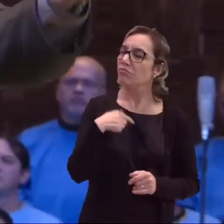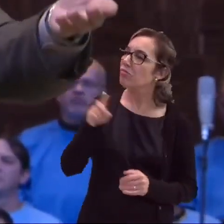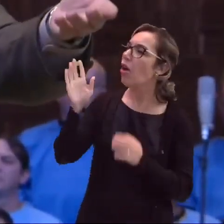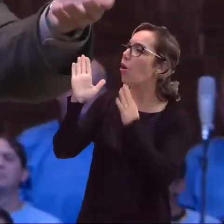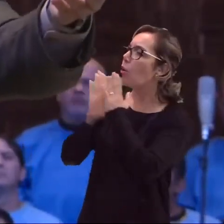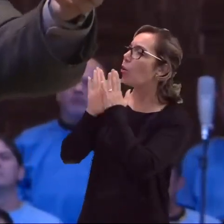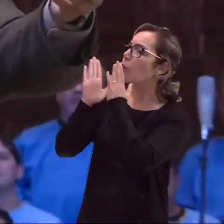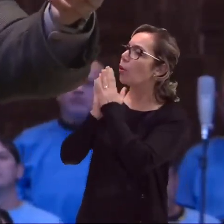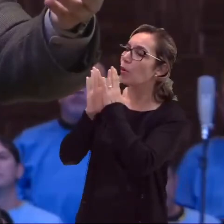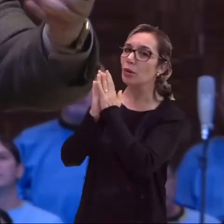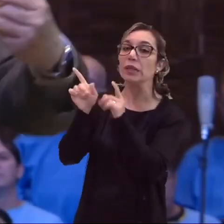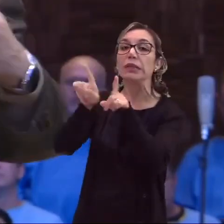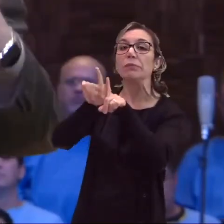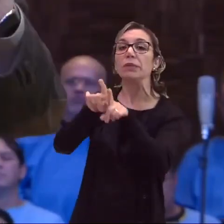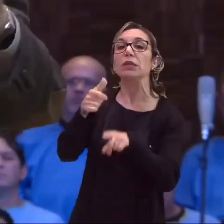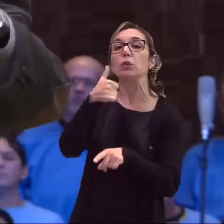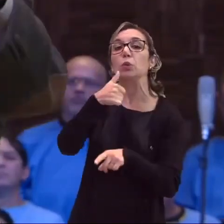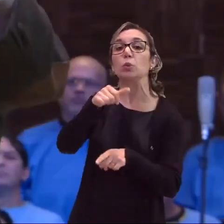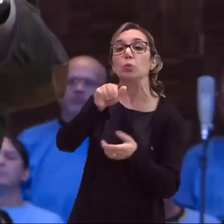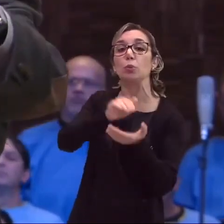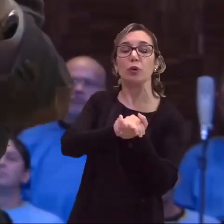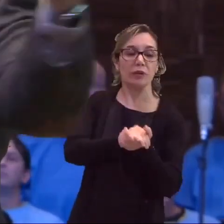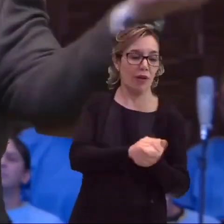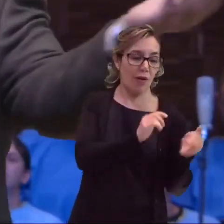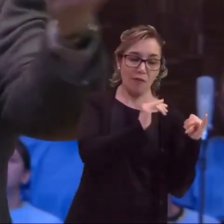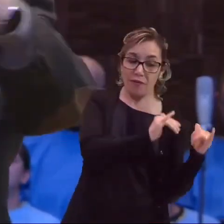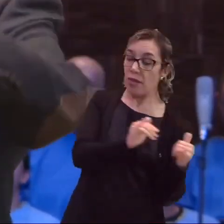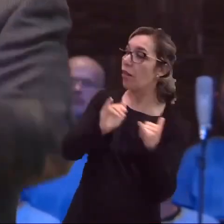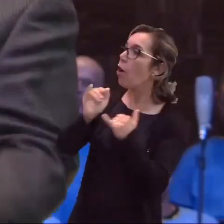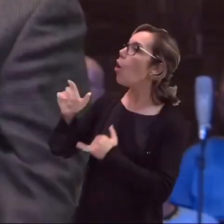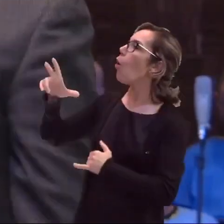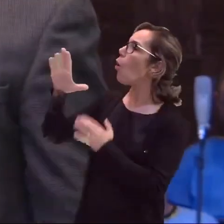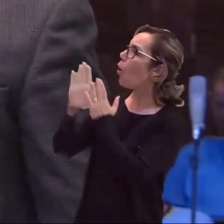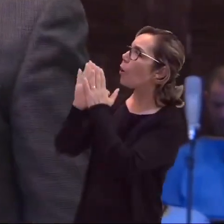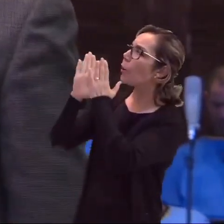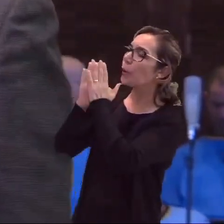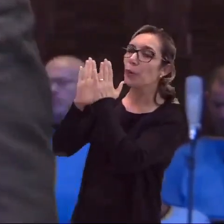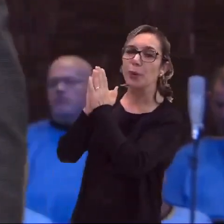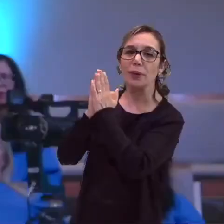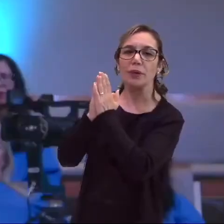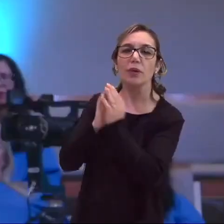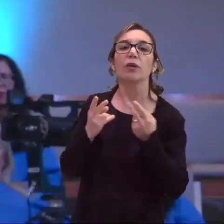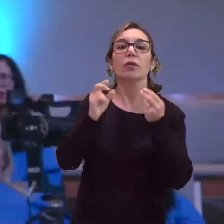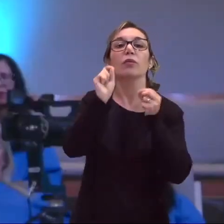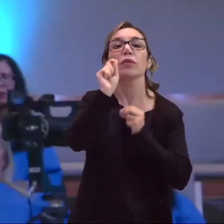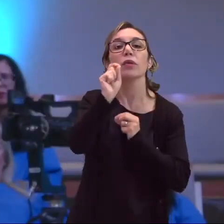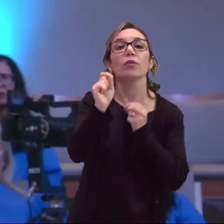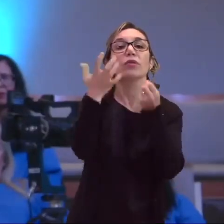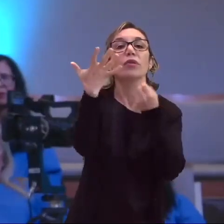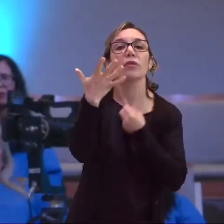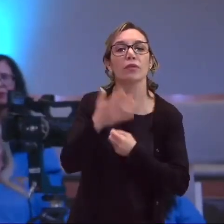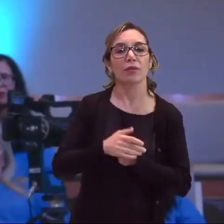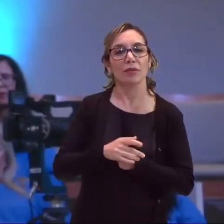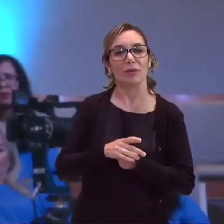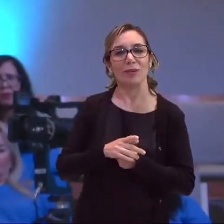de quem o busca falou a mesma coisa para mim e para ela os dois O senhor falou usando o